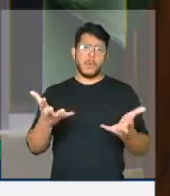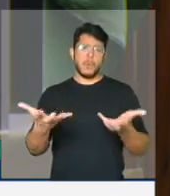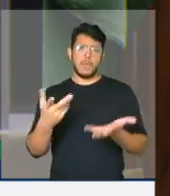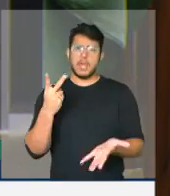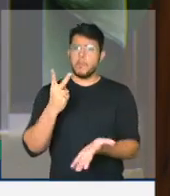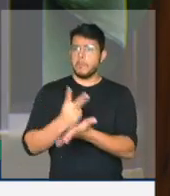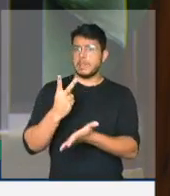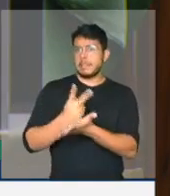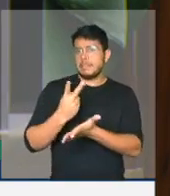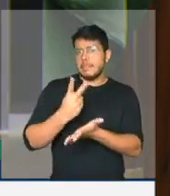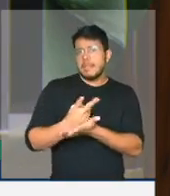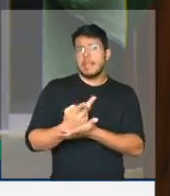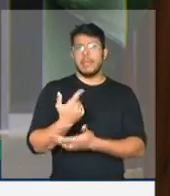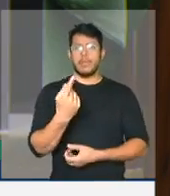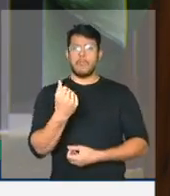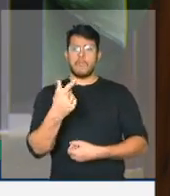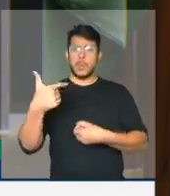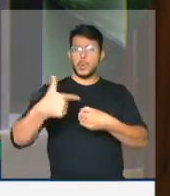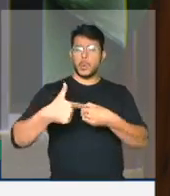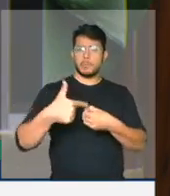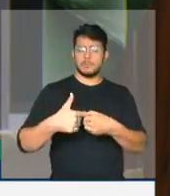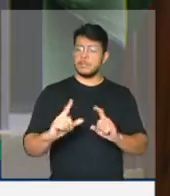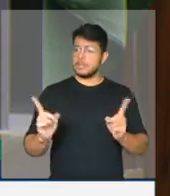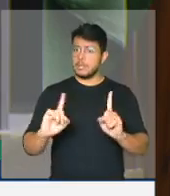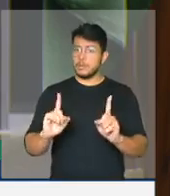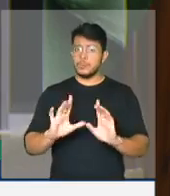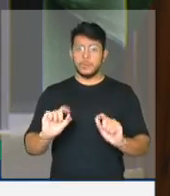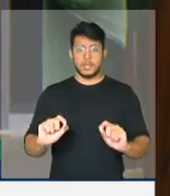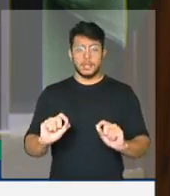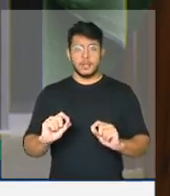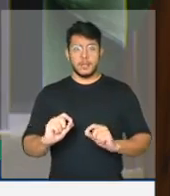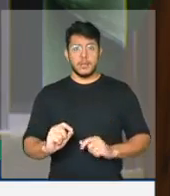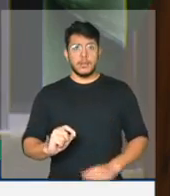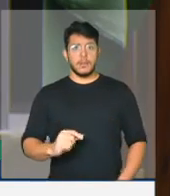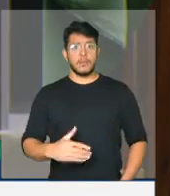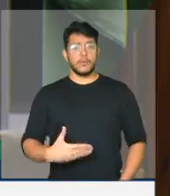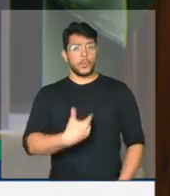setor produtivo. Basta o governo Bolsonaro